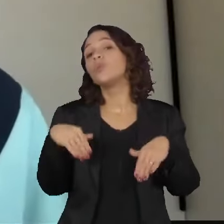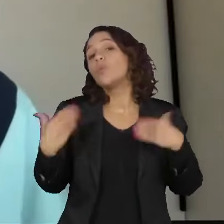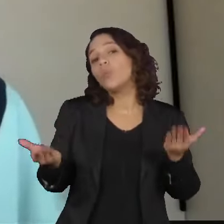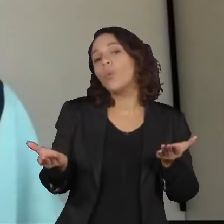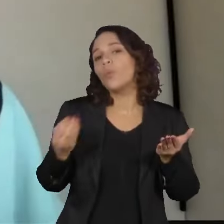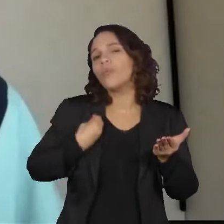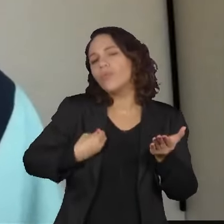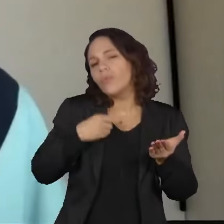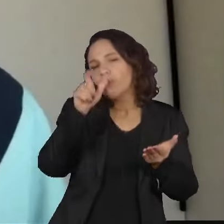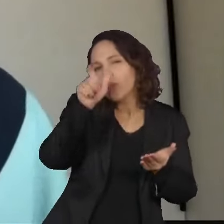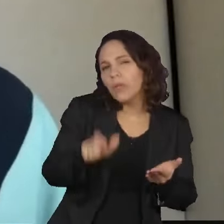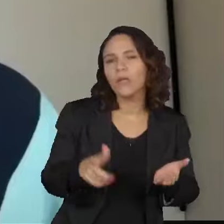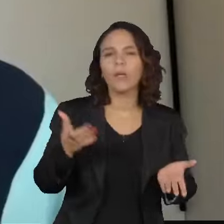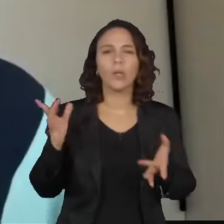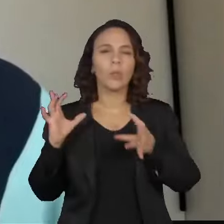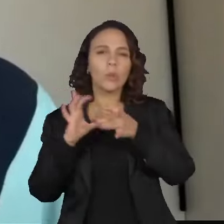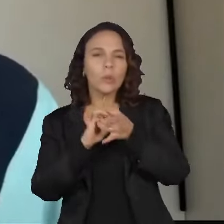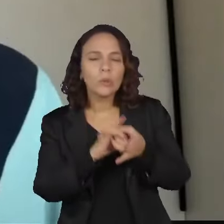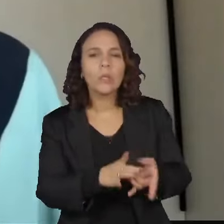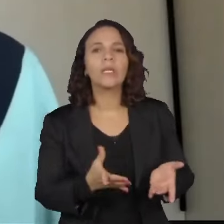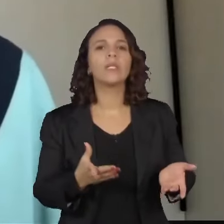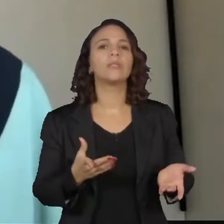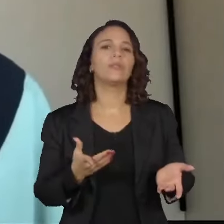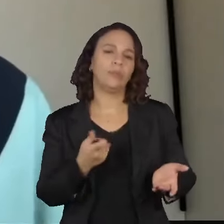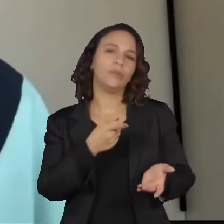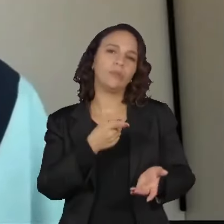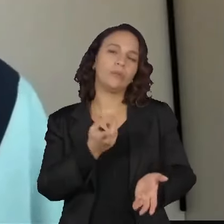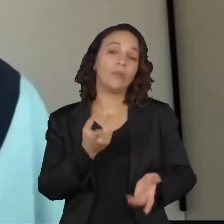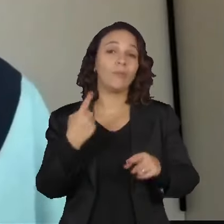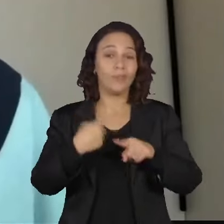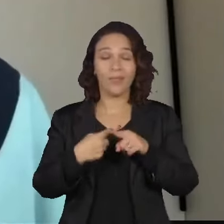do paciente, do contexto socioeconômico, enfim, porque